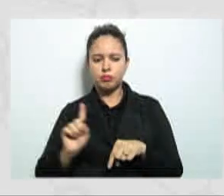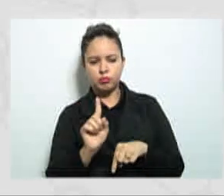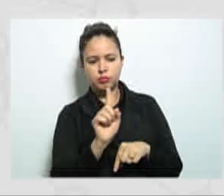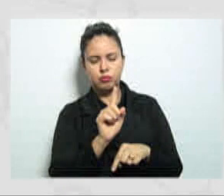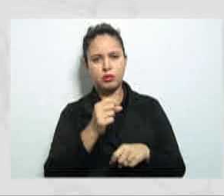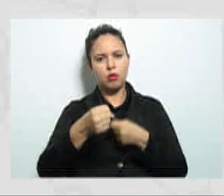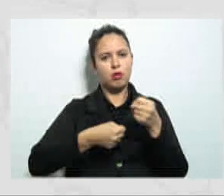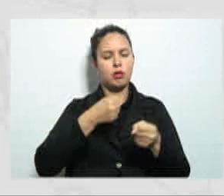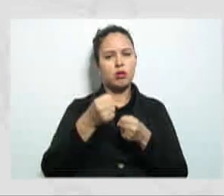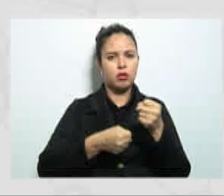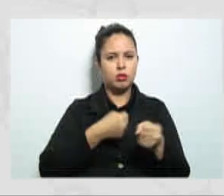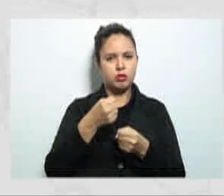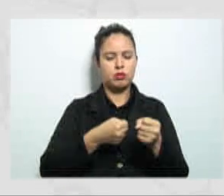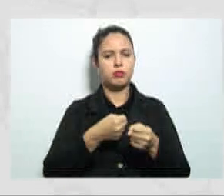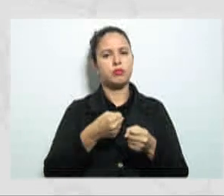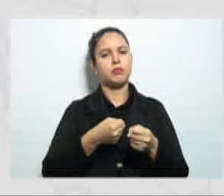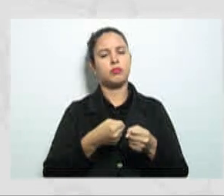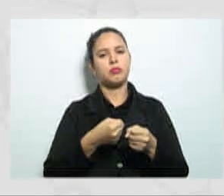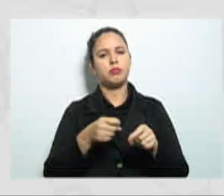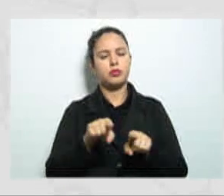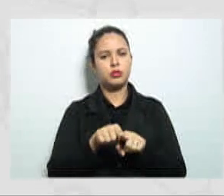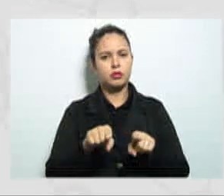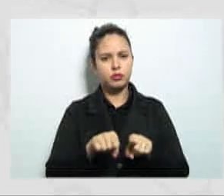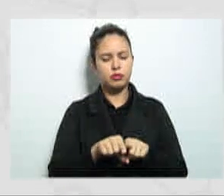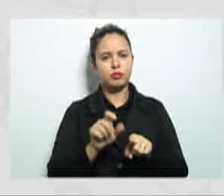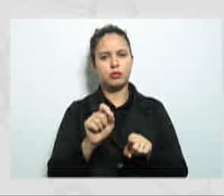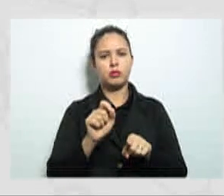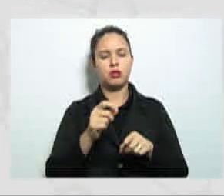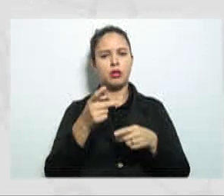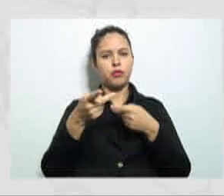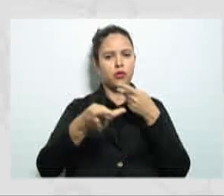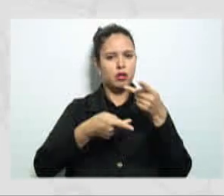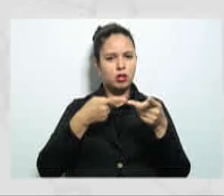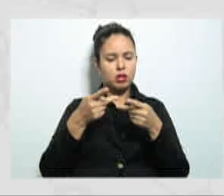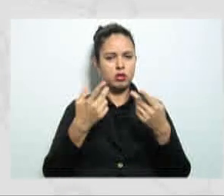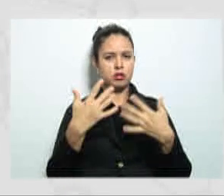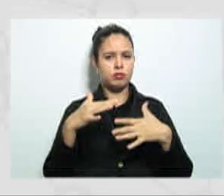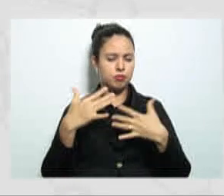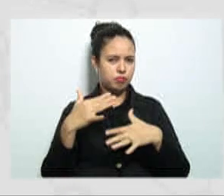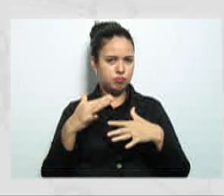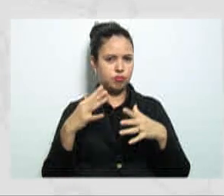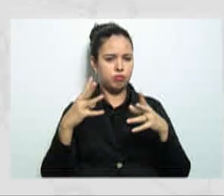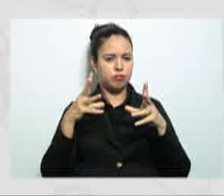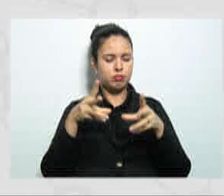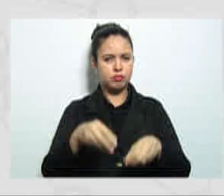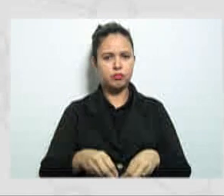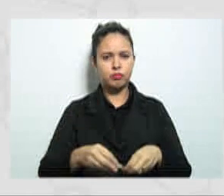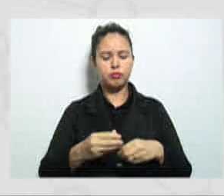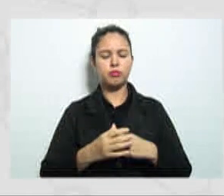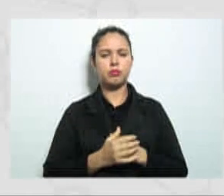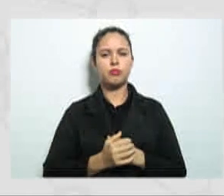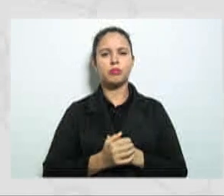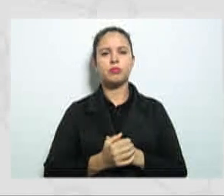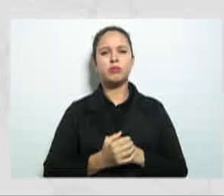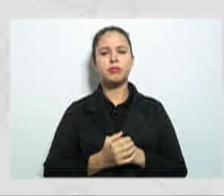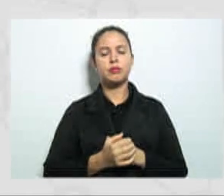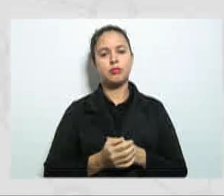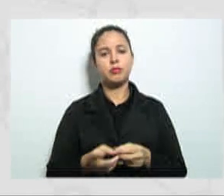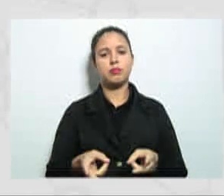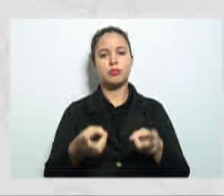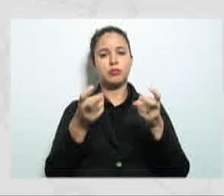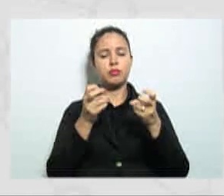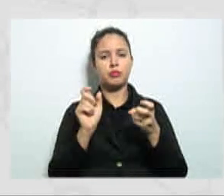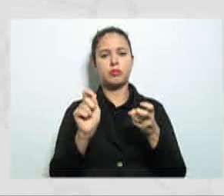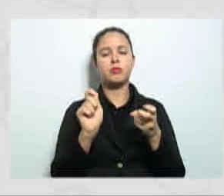ele. Arrebatou-lhe as mãos, sem poder falar, soluçando, tremendo toda. Muito bem. Então, aqui nós percebemos o